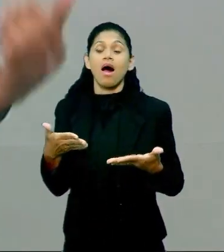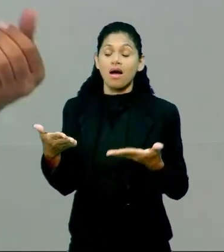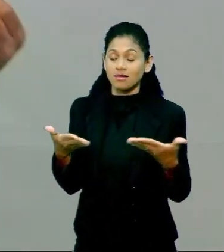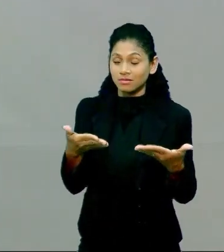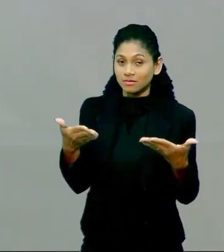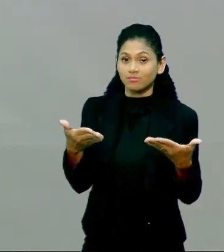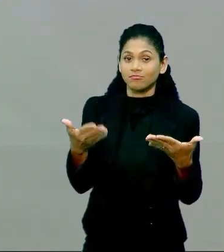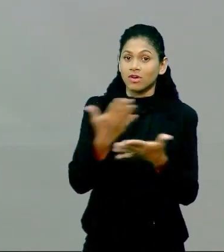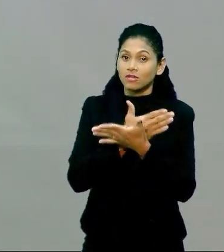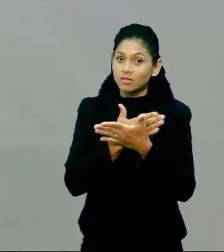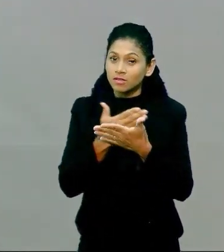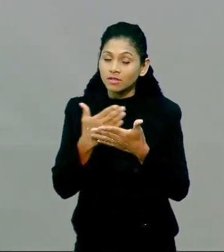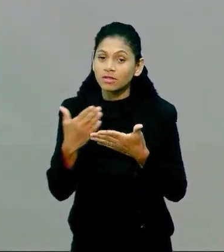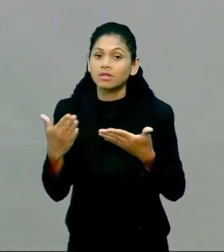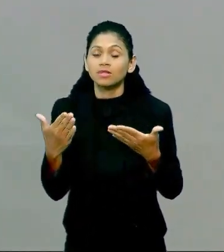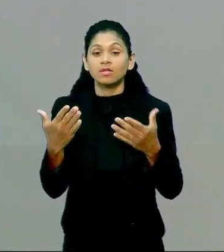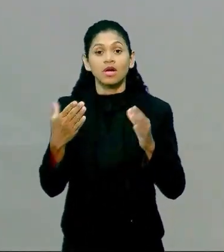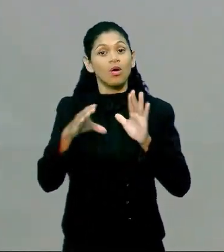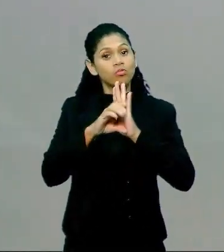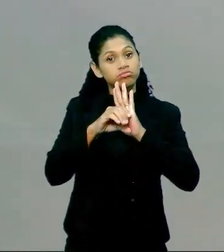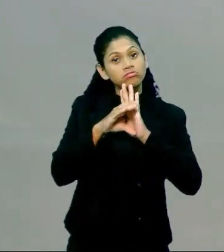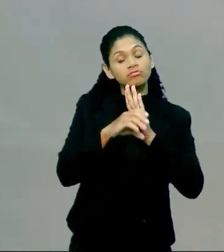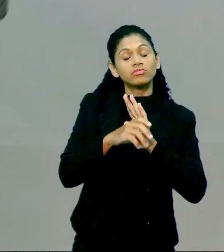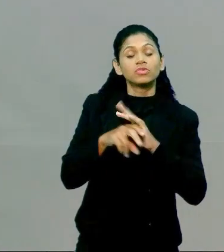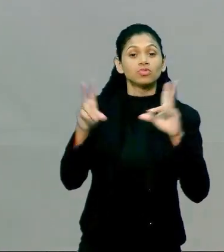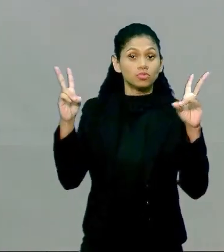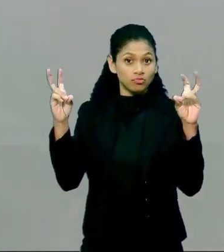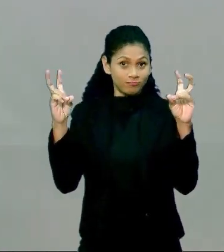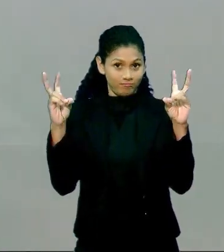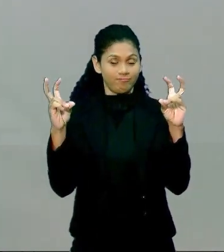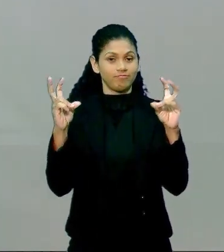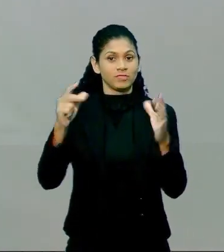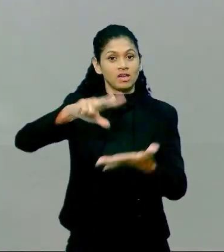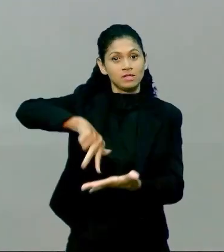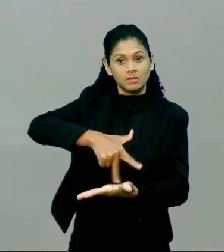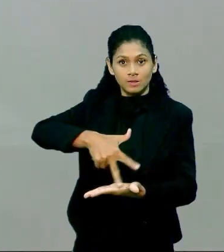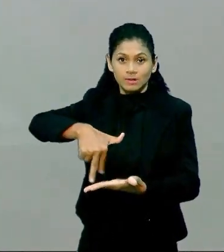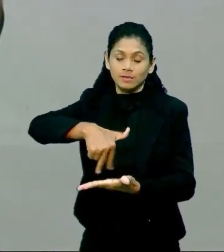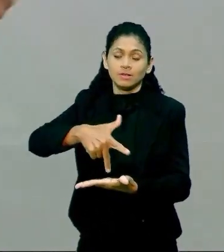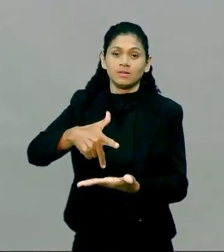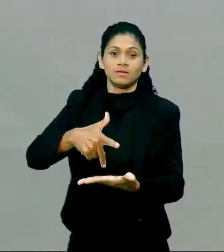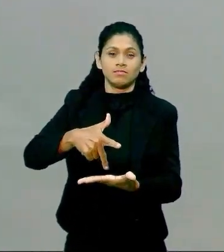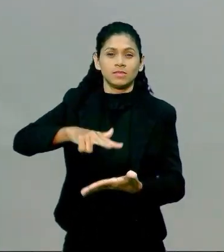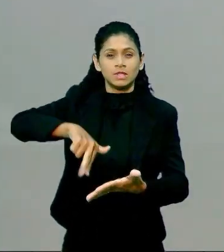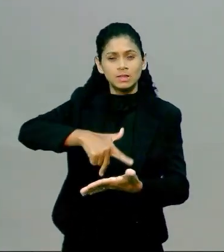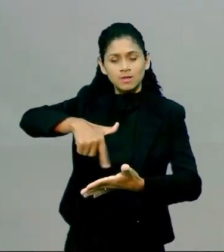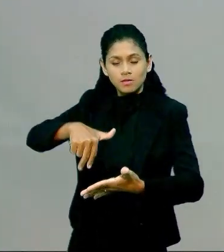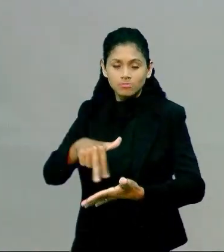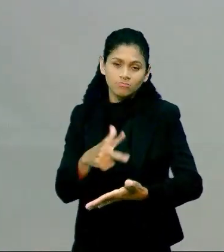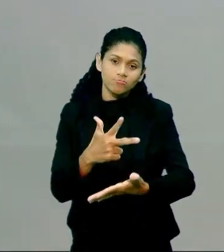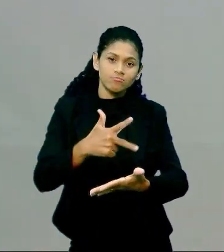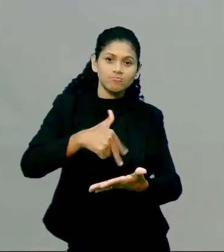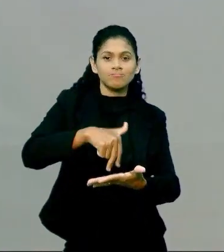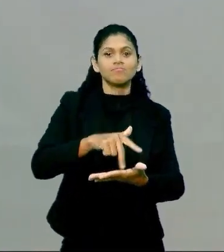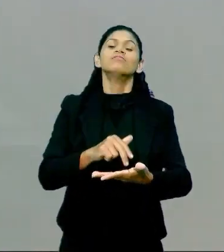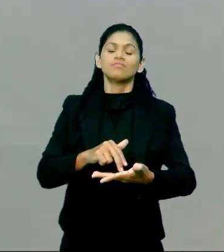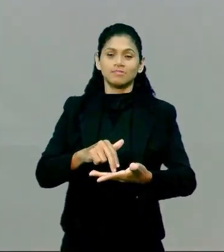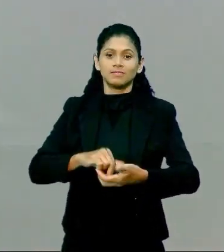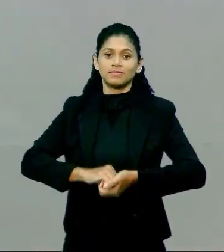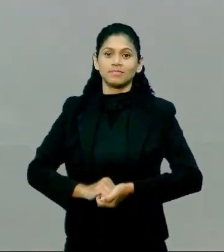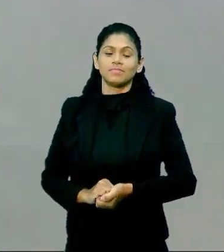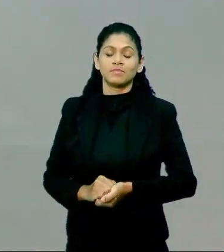Porque a gente vai começar a abordar o aspecto da dança. E dança é suculência, é delicinha.